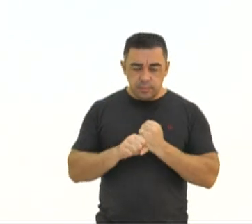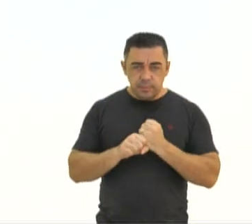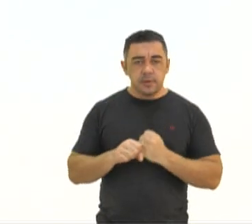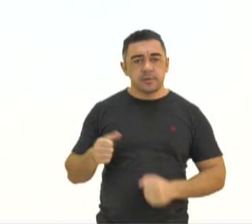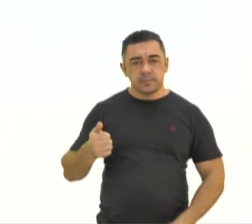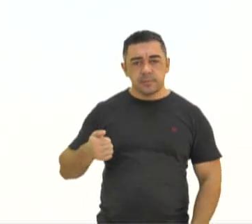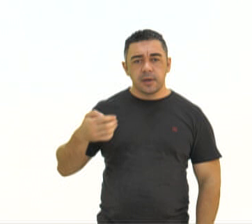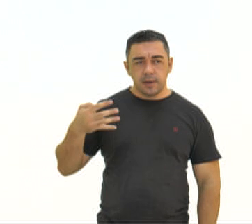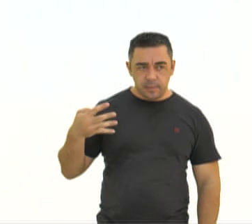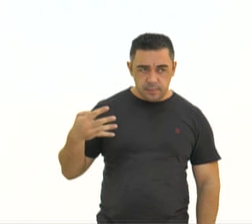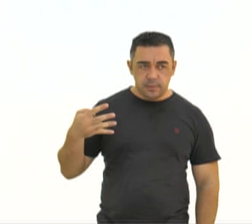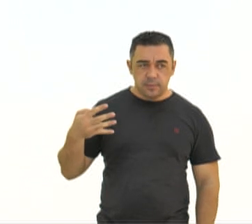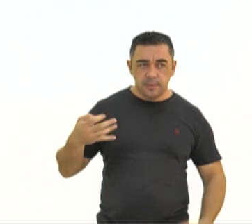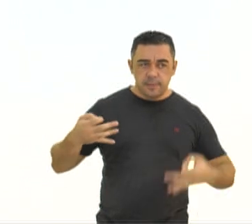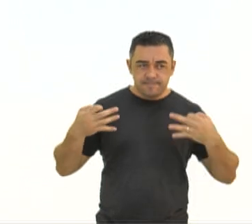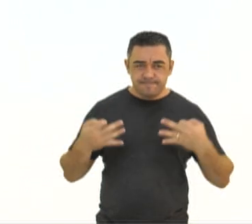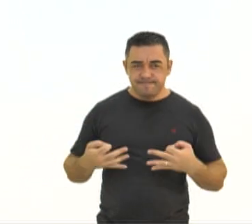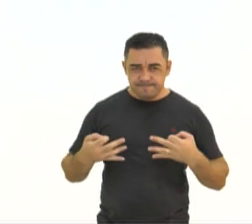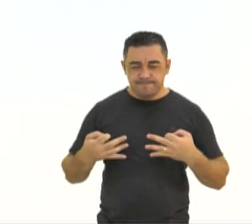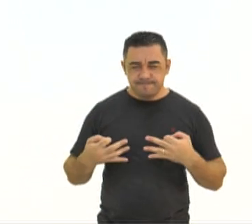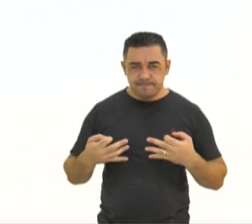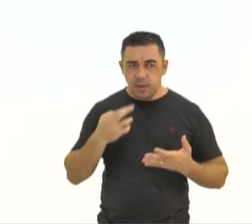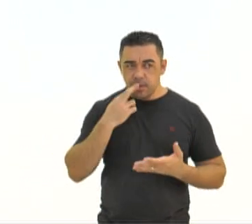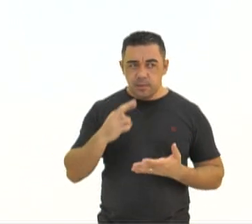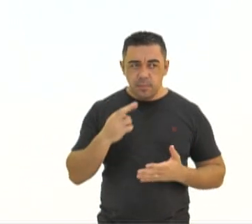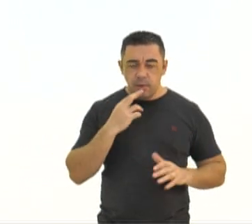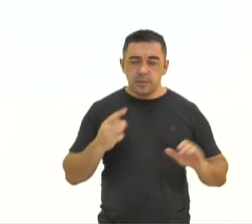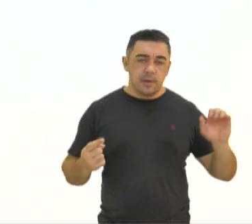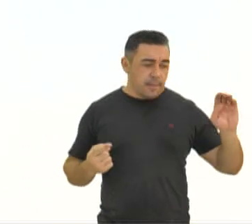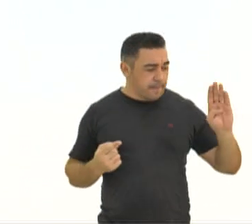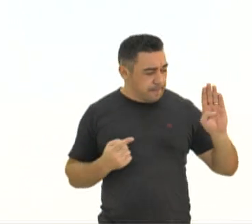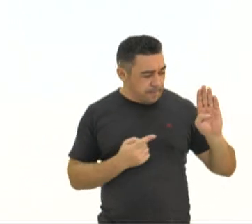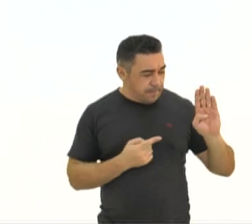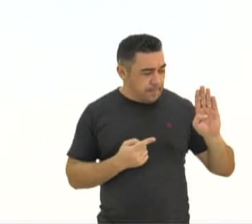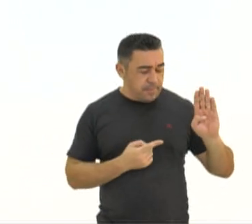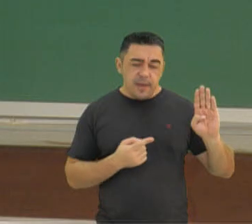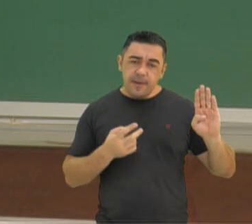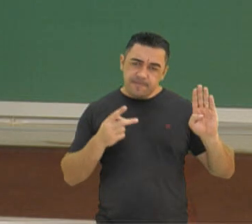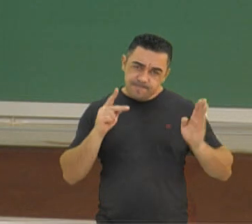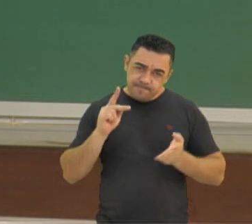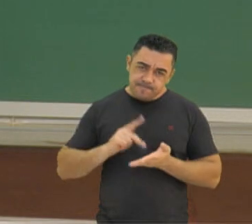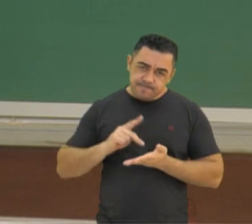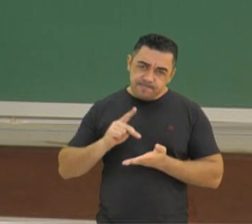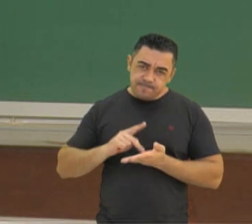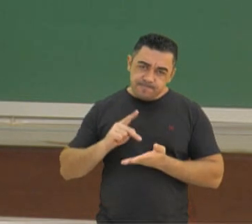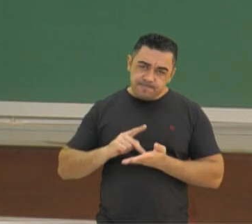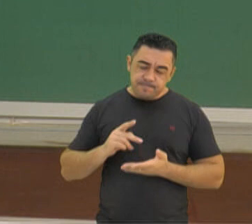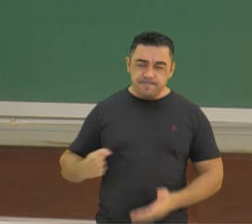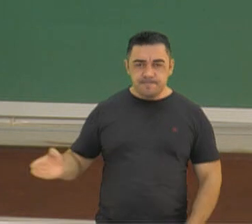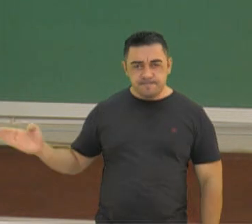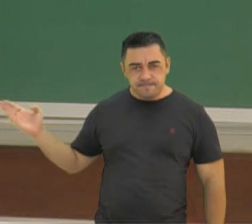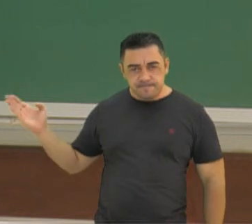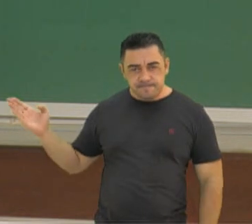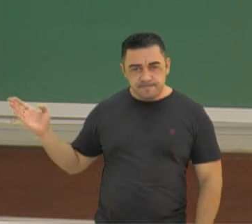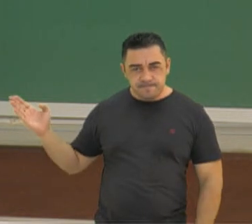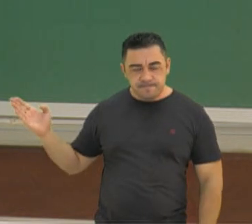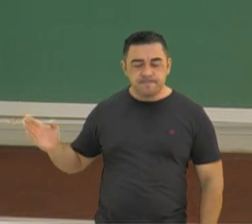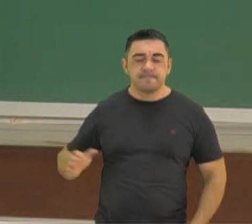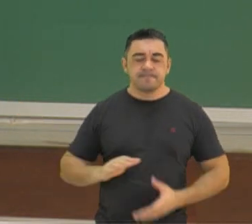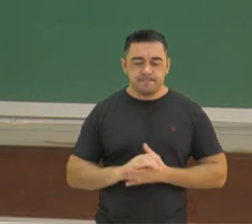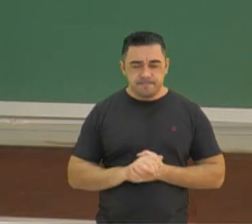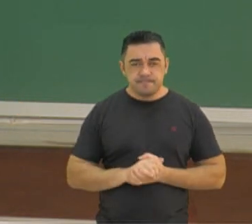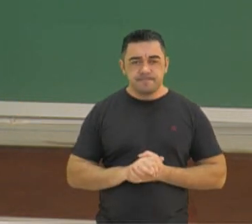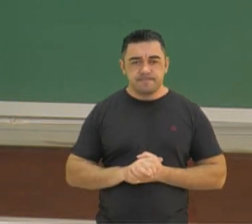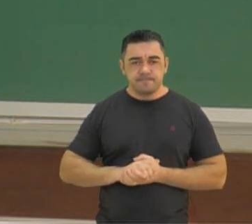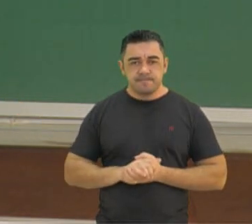2 mais 12 é igual a 14. Portanto, né, a opção verdadeira, né, a opção correta, opção B, que satisfaz a